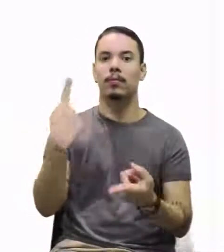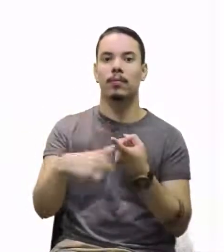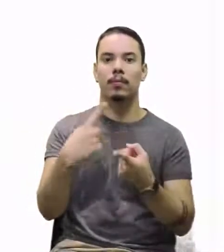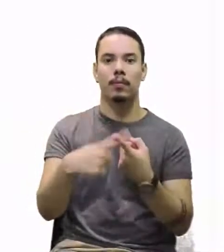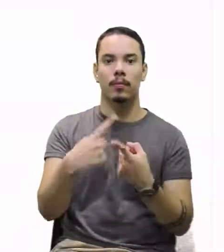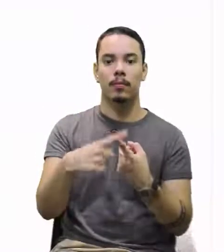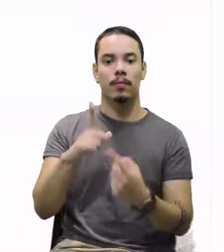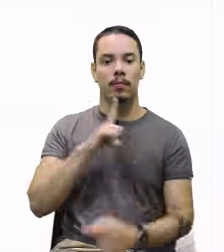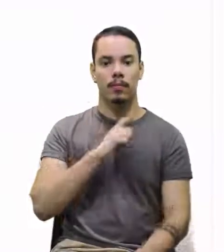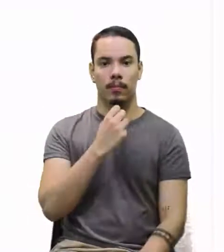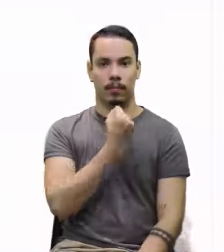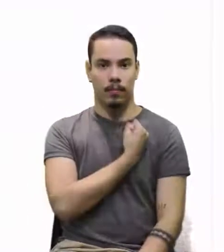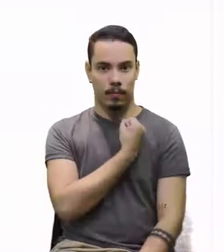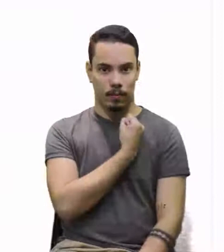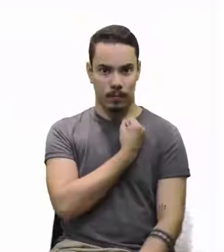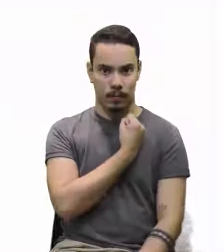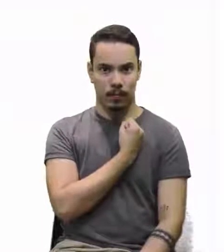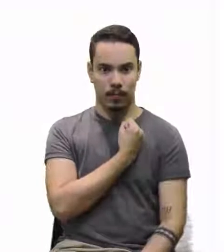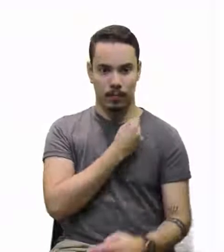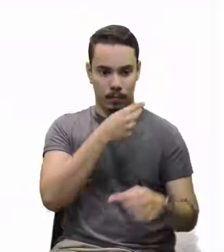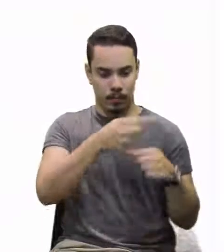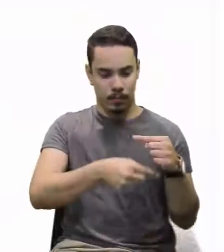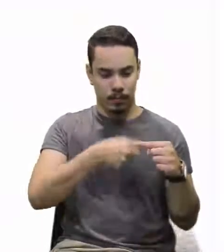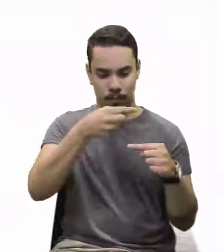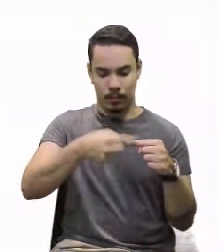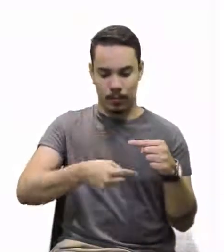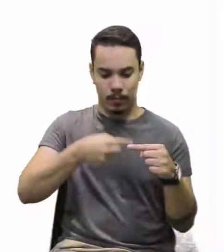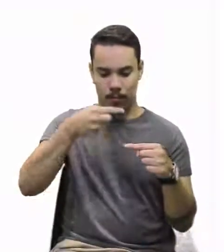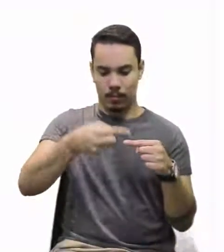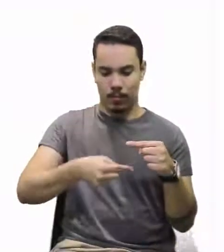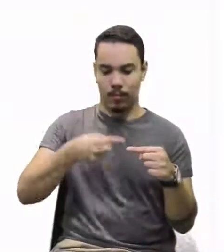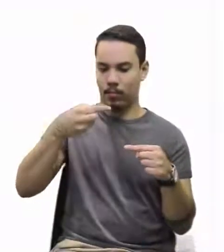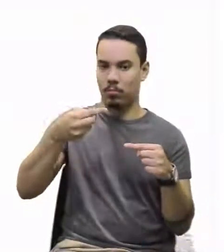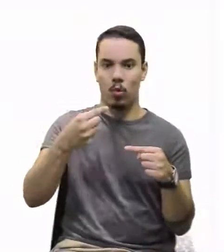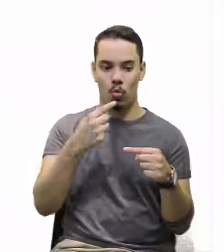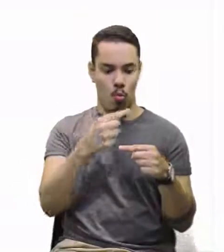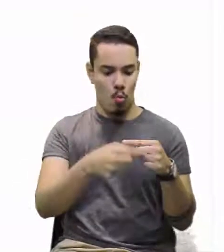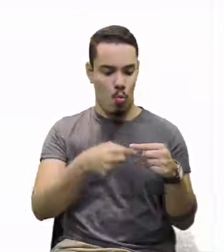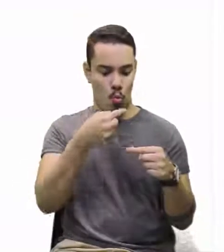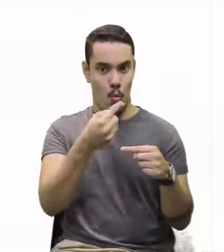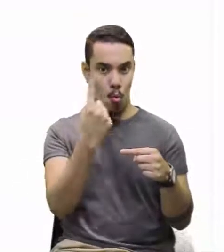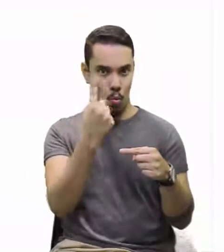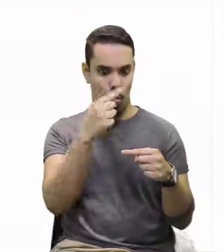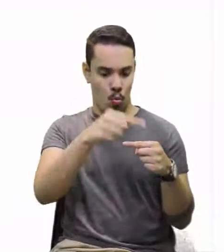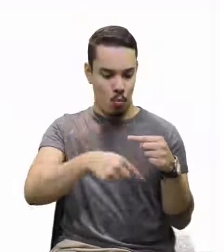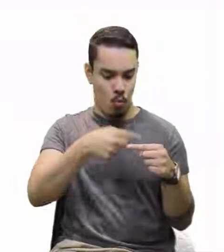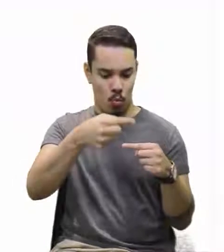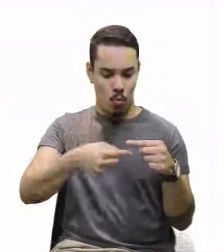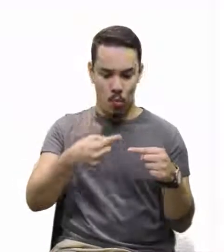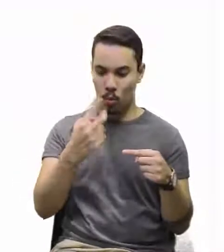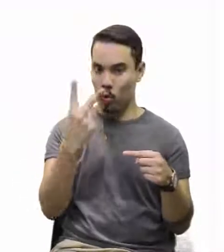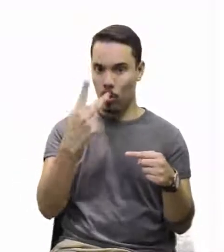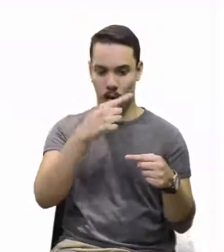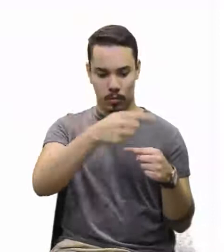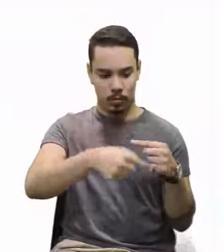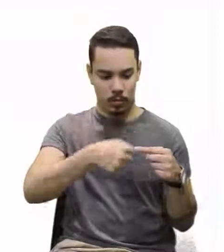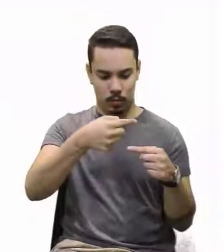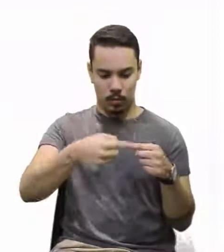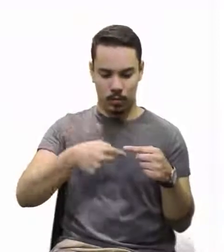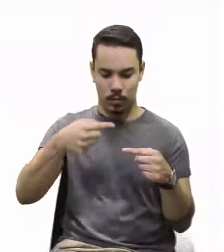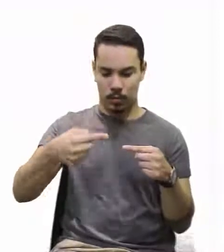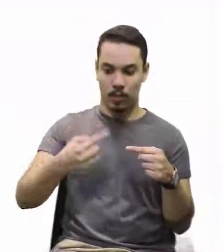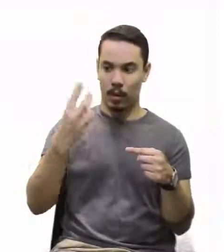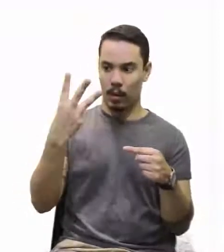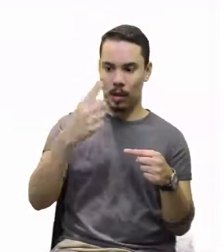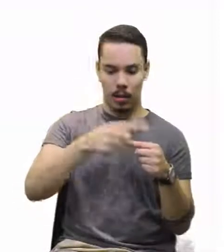o número de espiras. Espira é cada volta dessa aqui, ó. Cada volta que você der no fio em torno do núcleo é uma